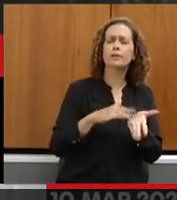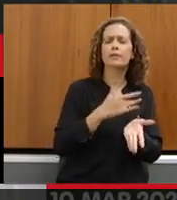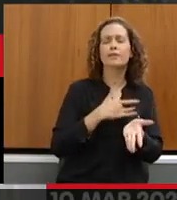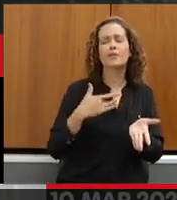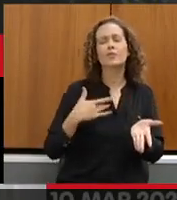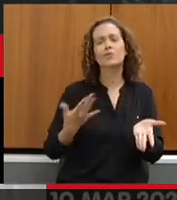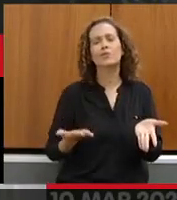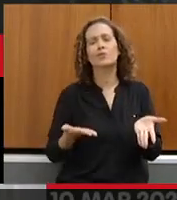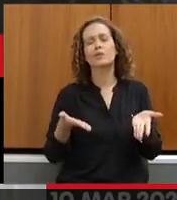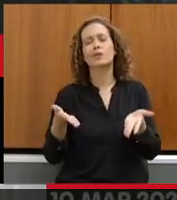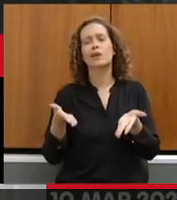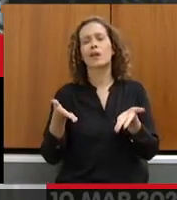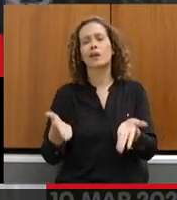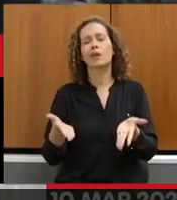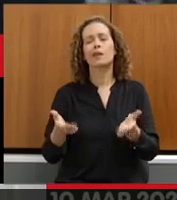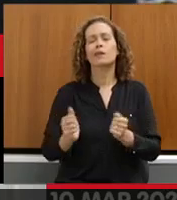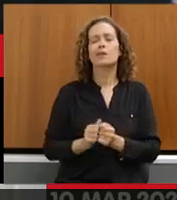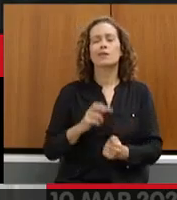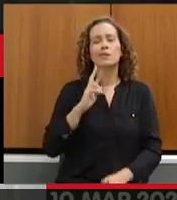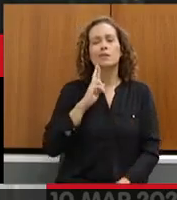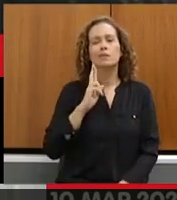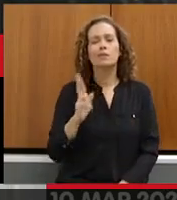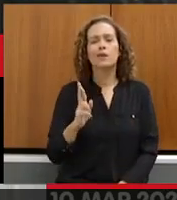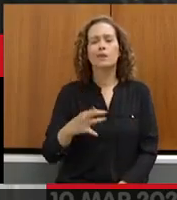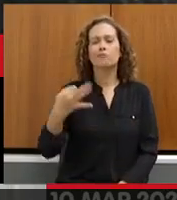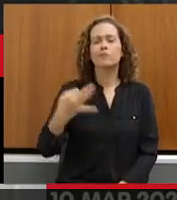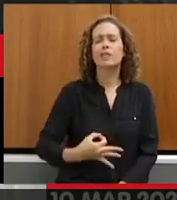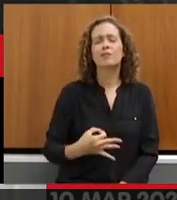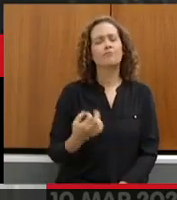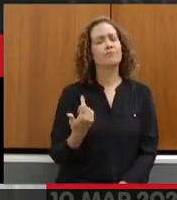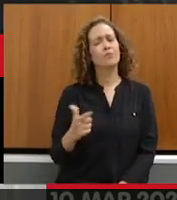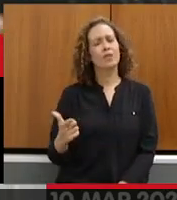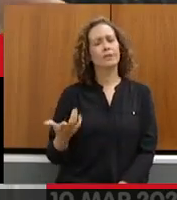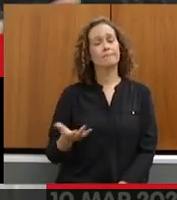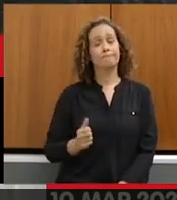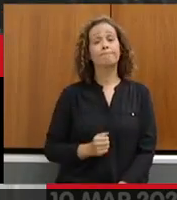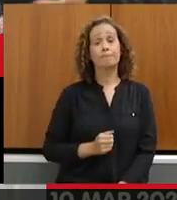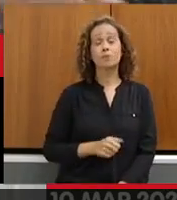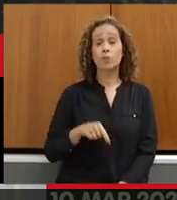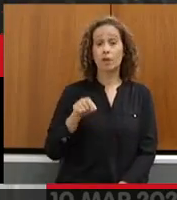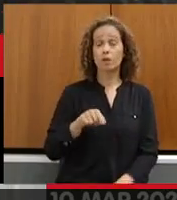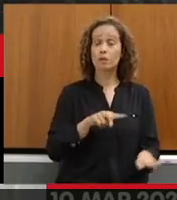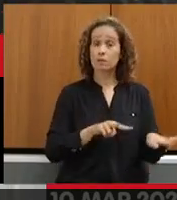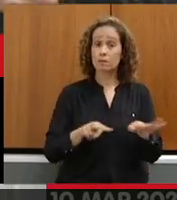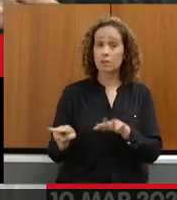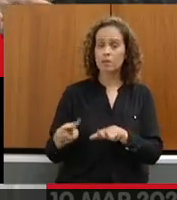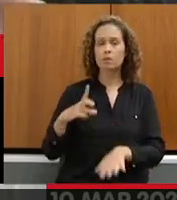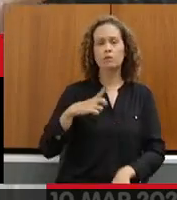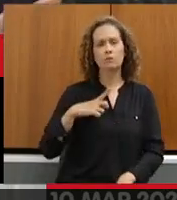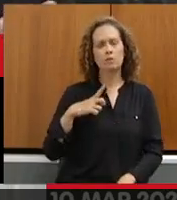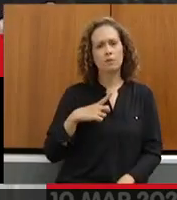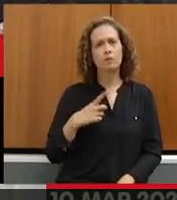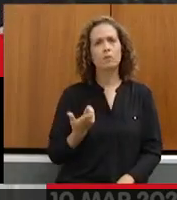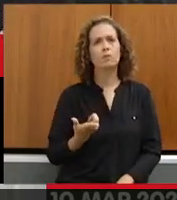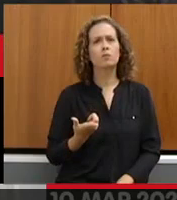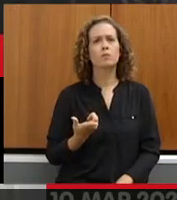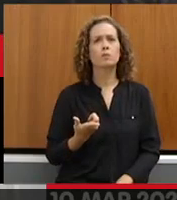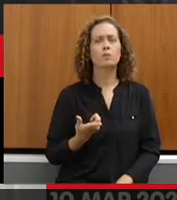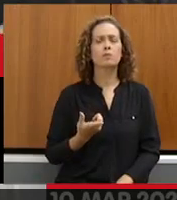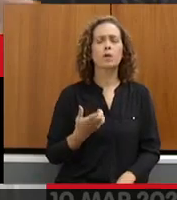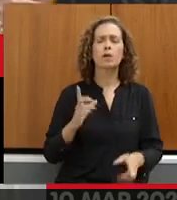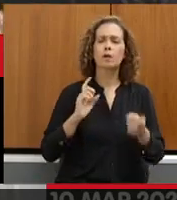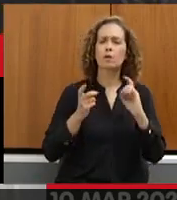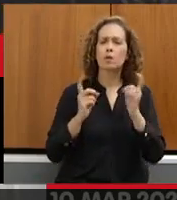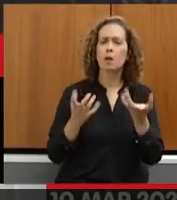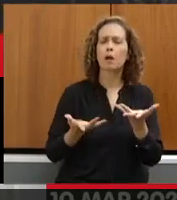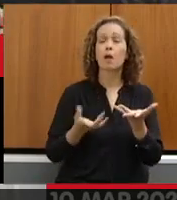é ela não tem o resultado concreto essa semana nós tivemos uma conversa eu tava esperando uma